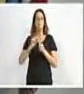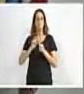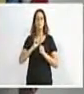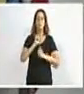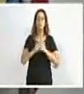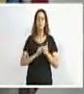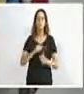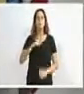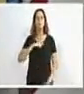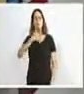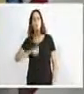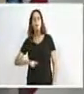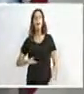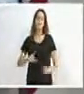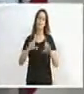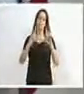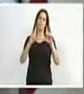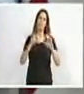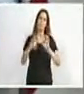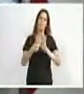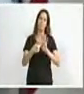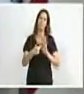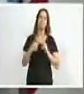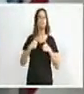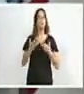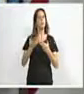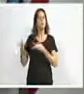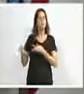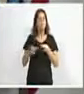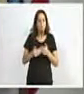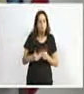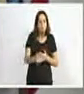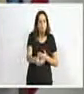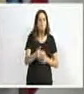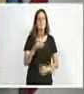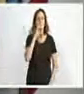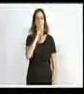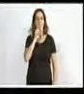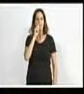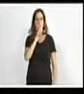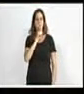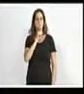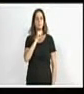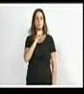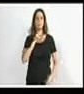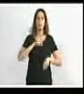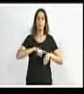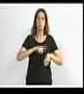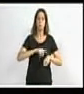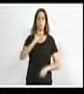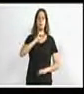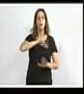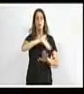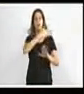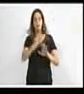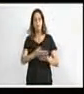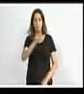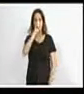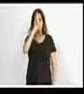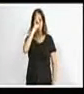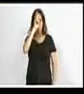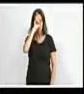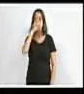parceiro. Quero fazer um convite neste próximo sábado, das 8 às 12 horas, em